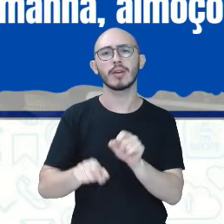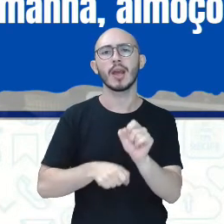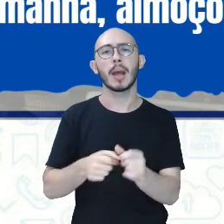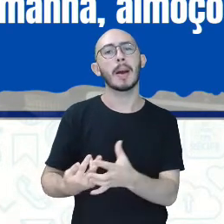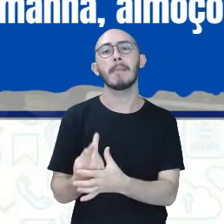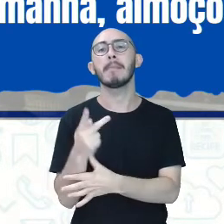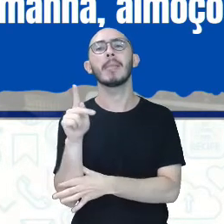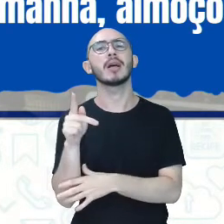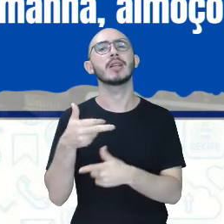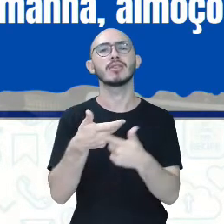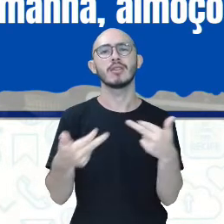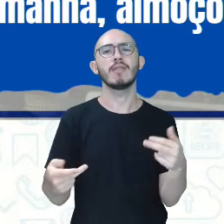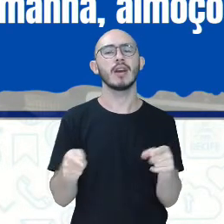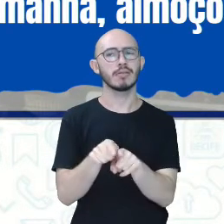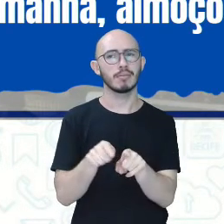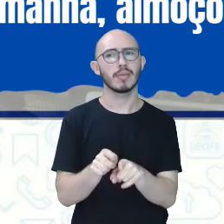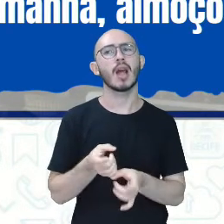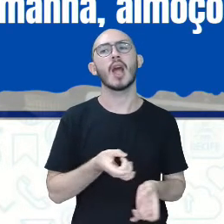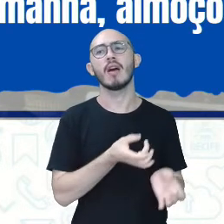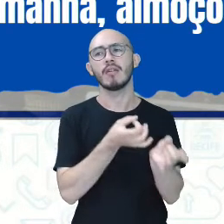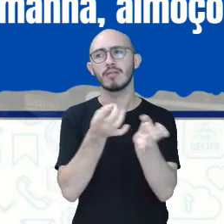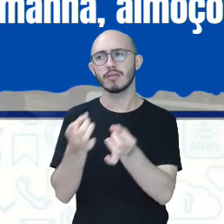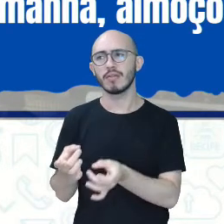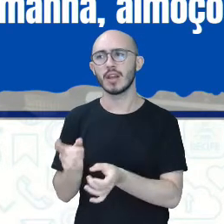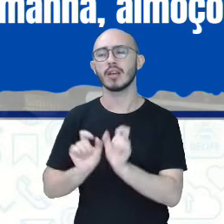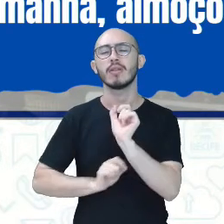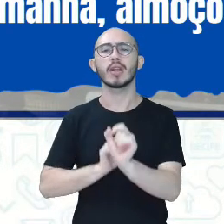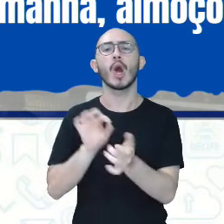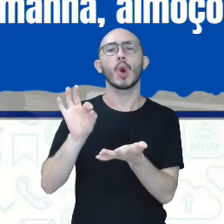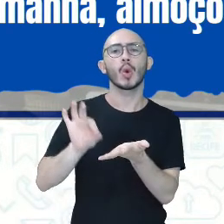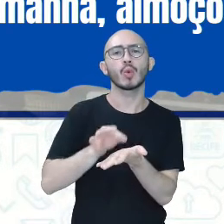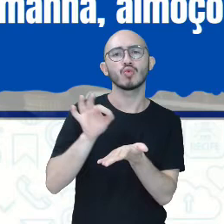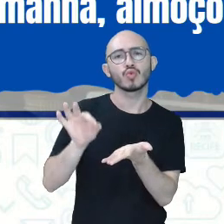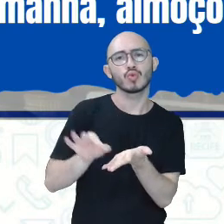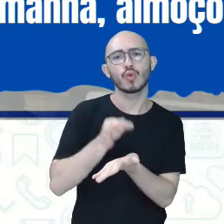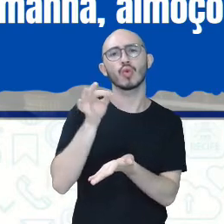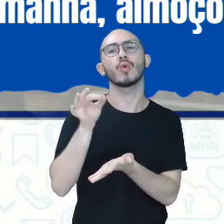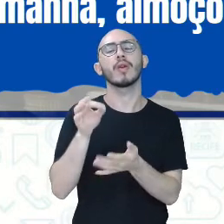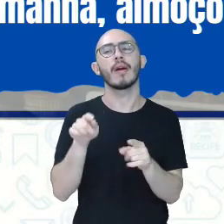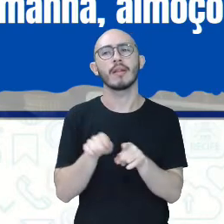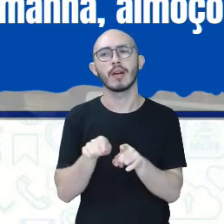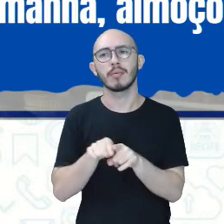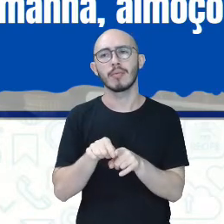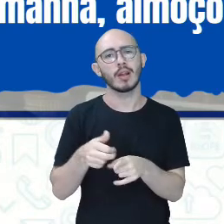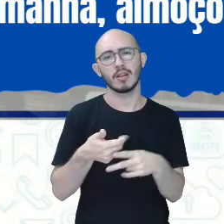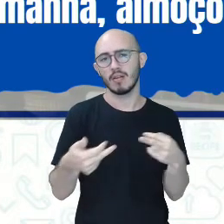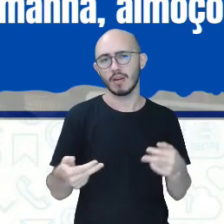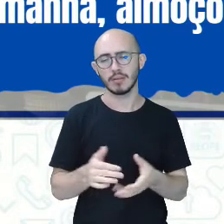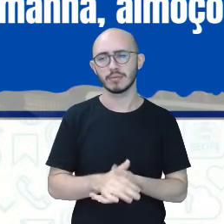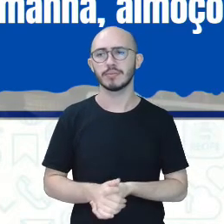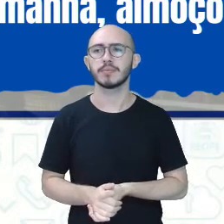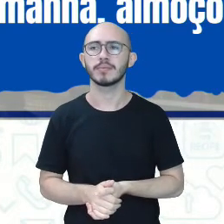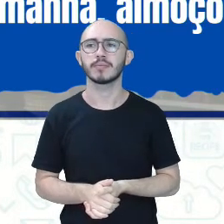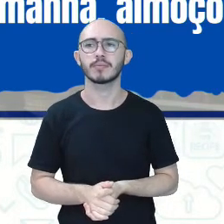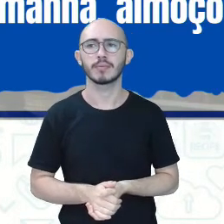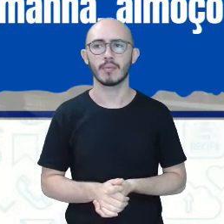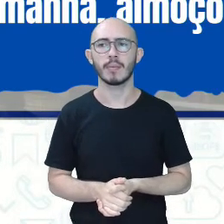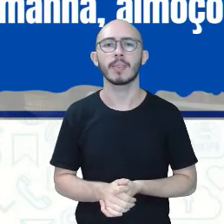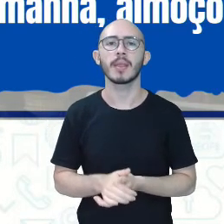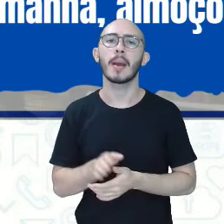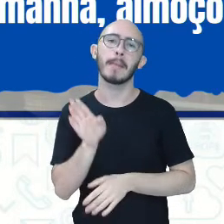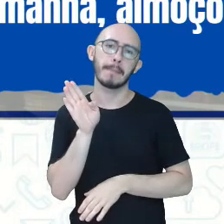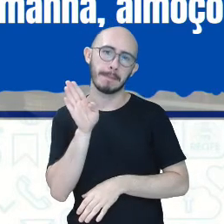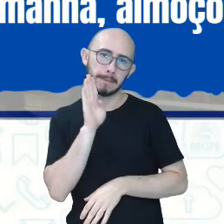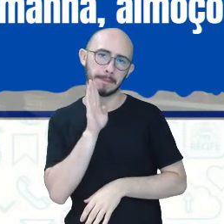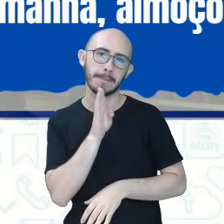né, produtos, né, destinados à costura, né, e outras questões. 9 bares,